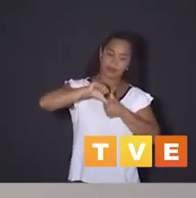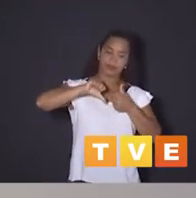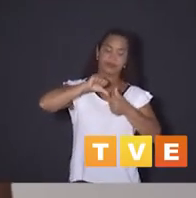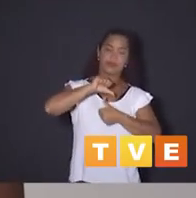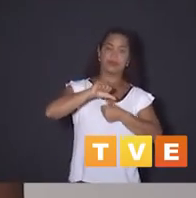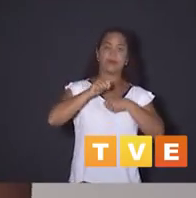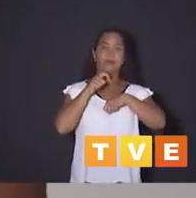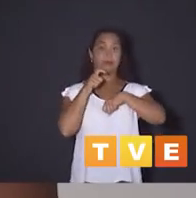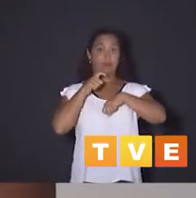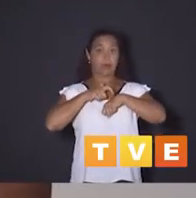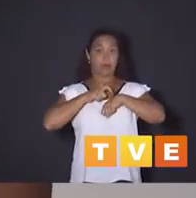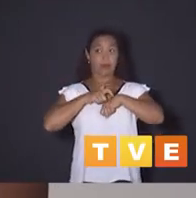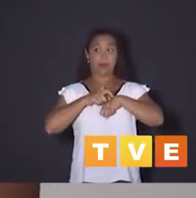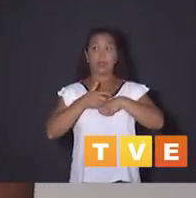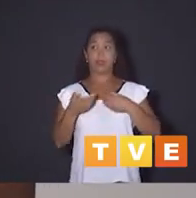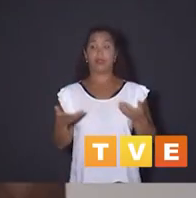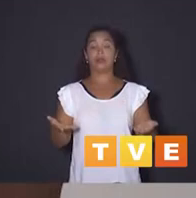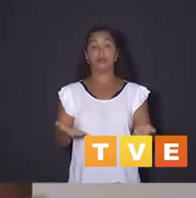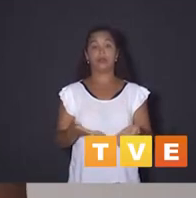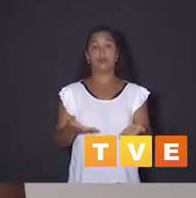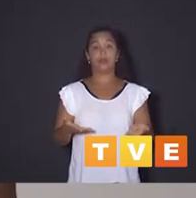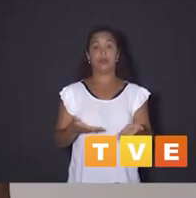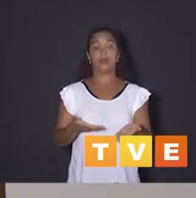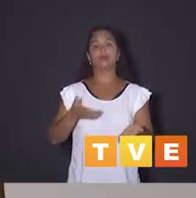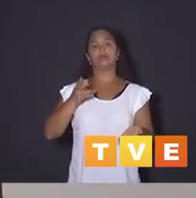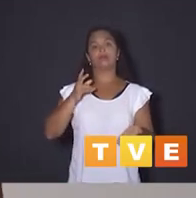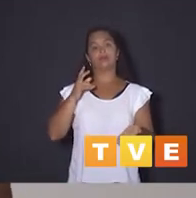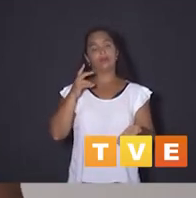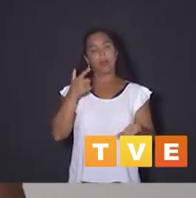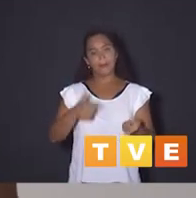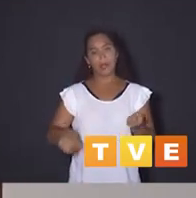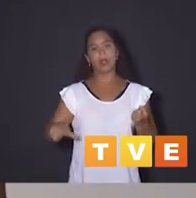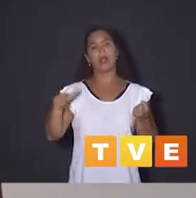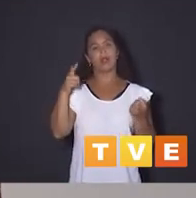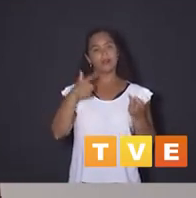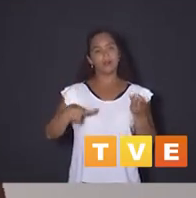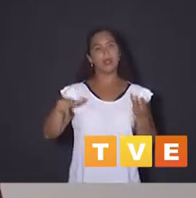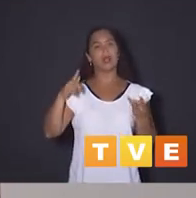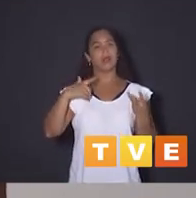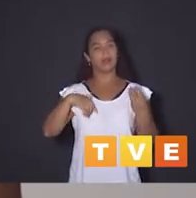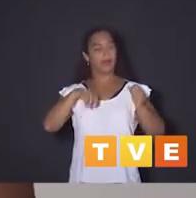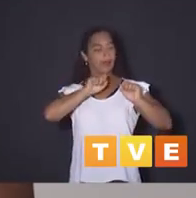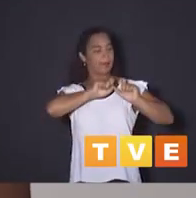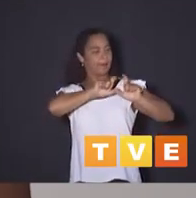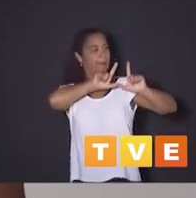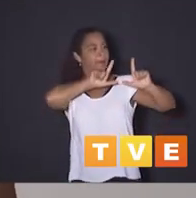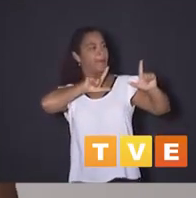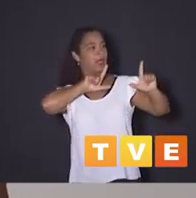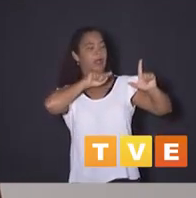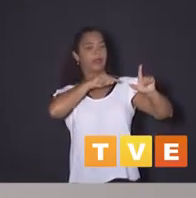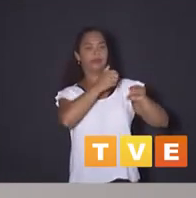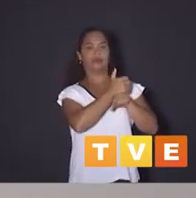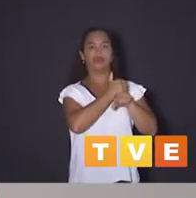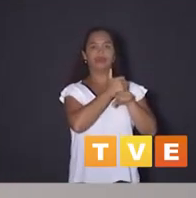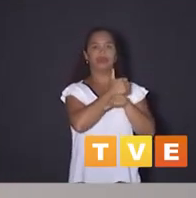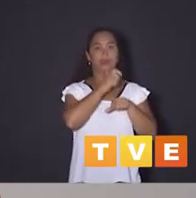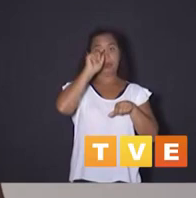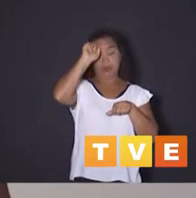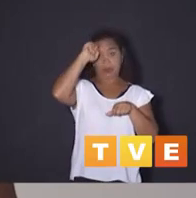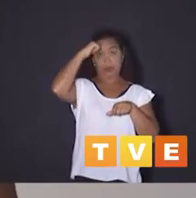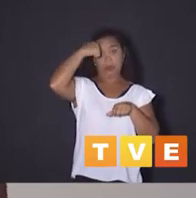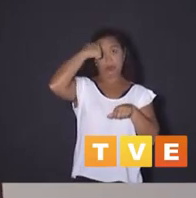momento em que é cada vez mais a gente tem imagens de trabalhos de profissionais negros e negras no